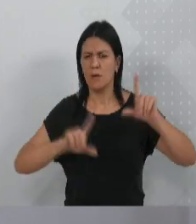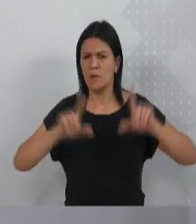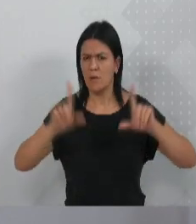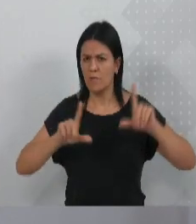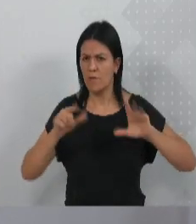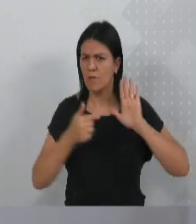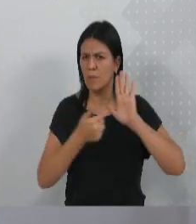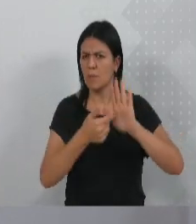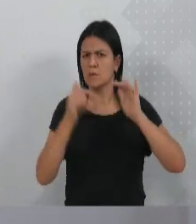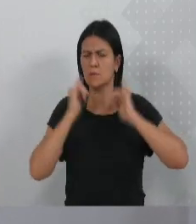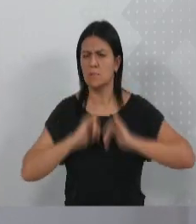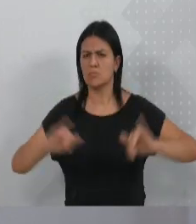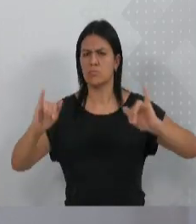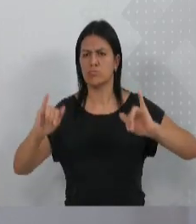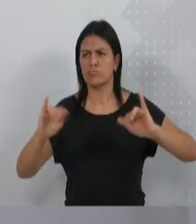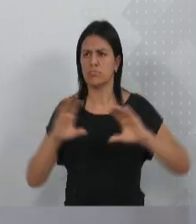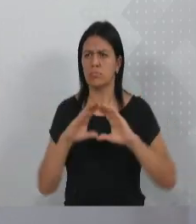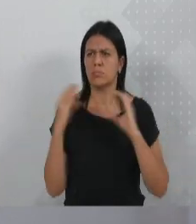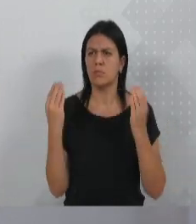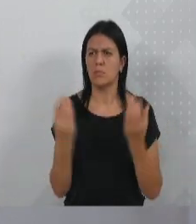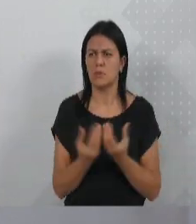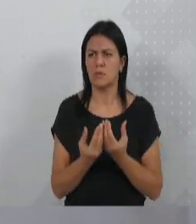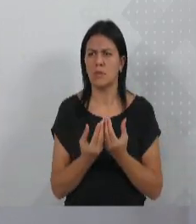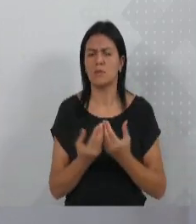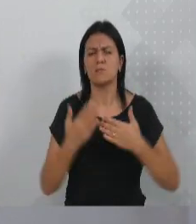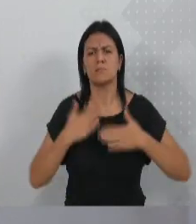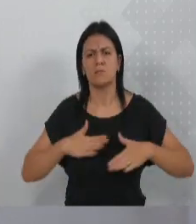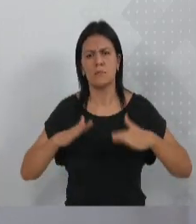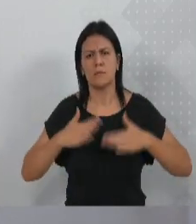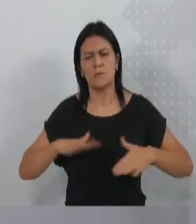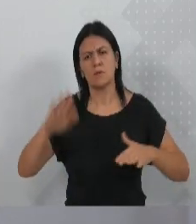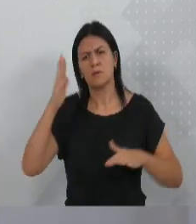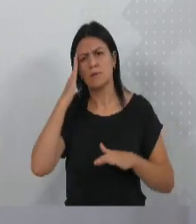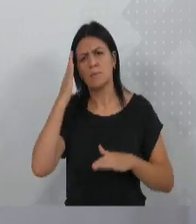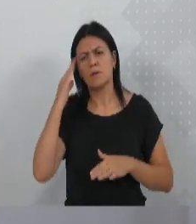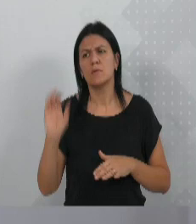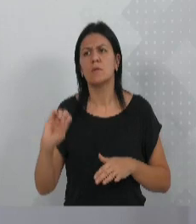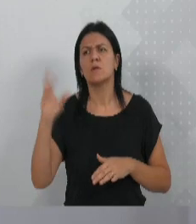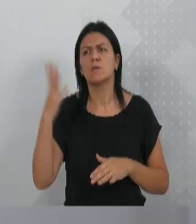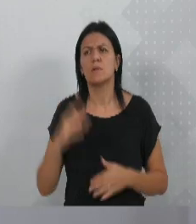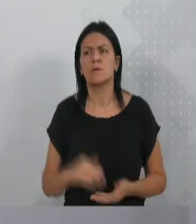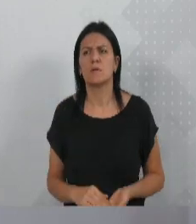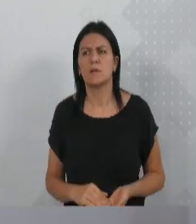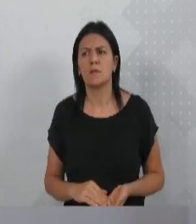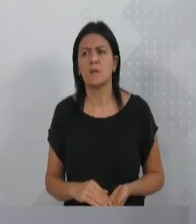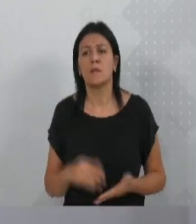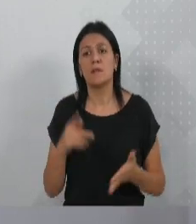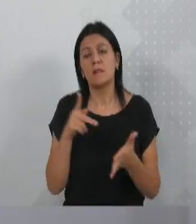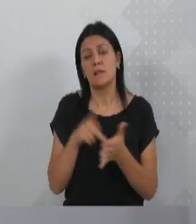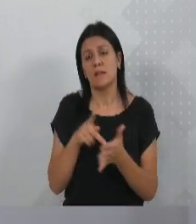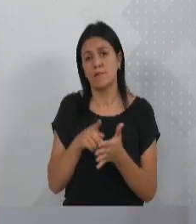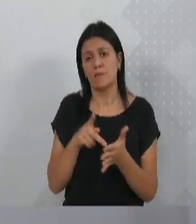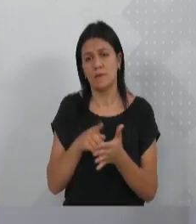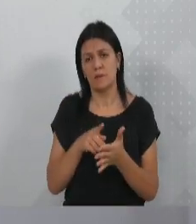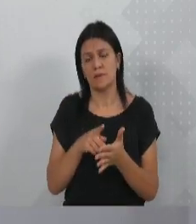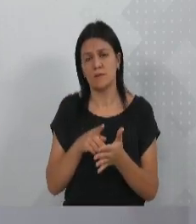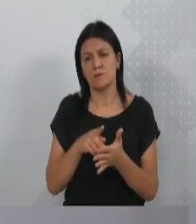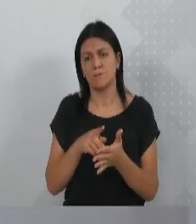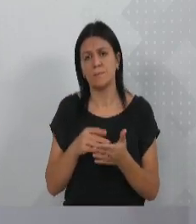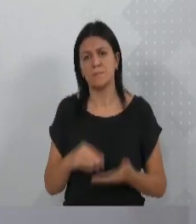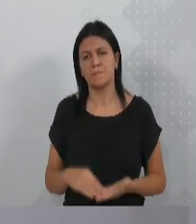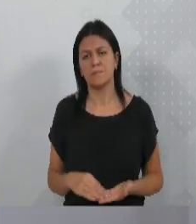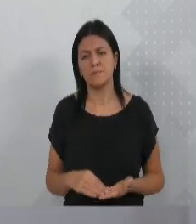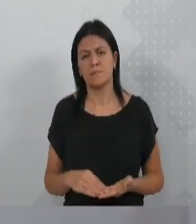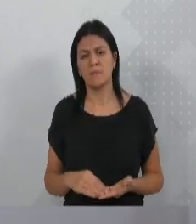informando a comunidade para que ela fique eh tranquila sabendo do que está acontecendo na verdade a a a a